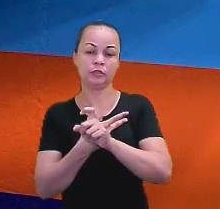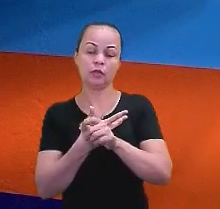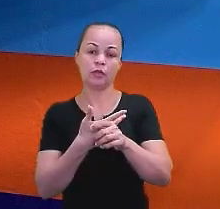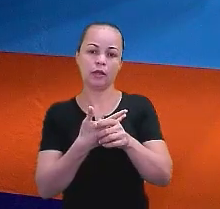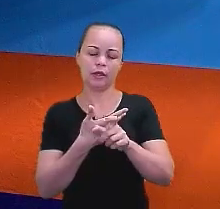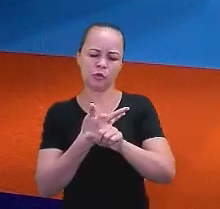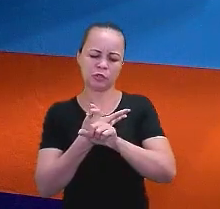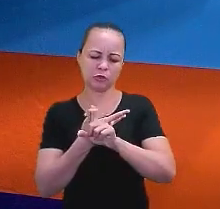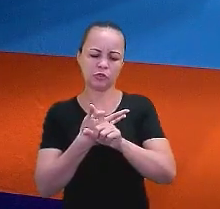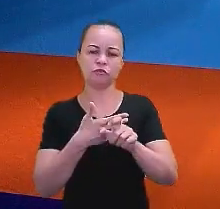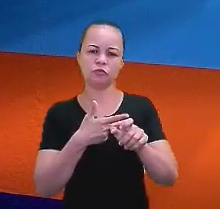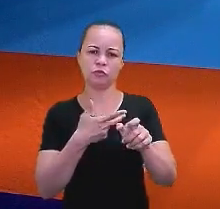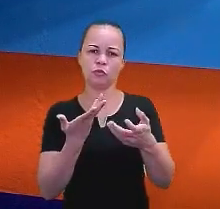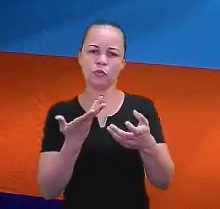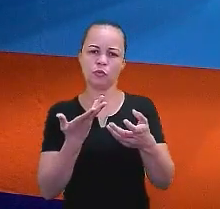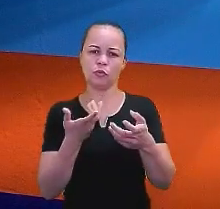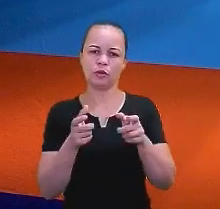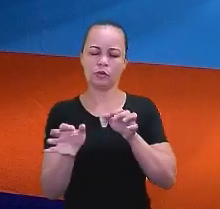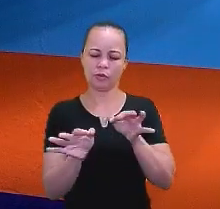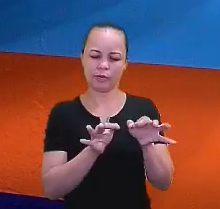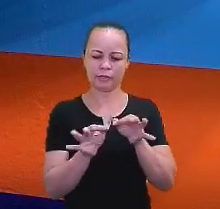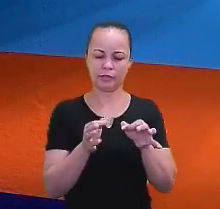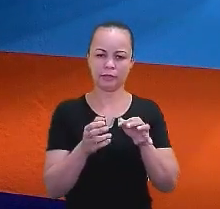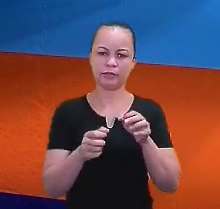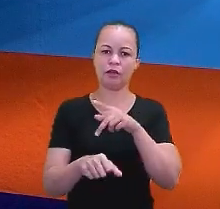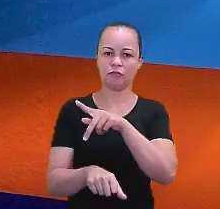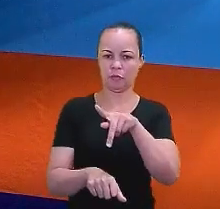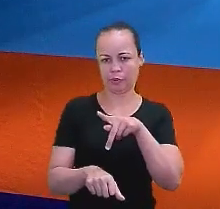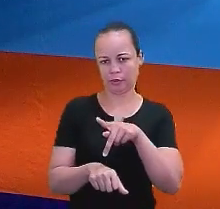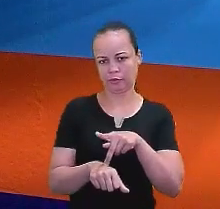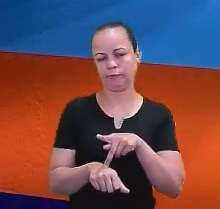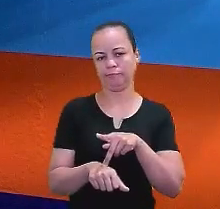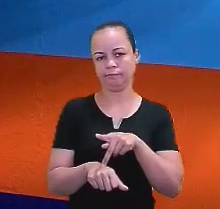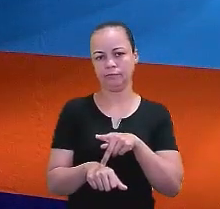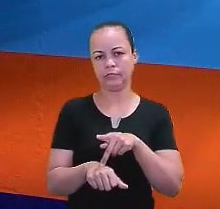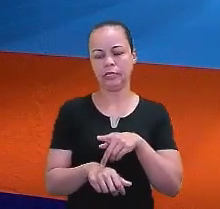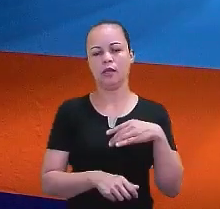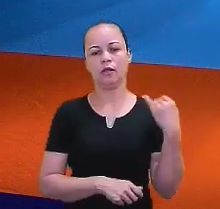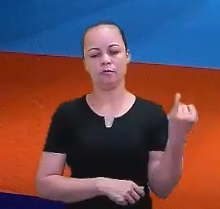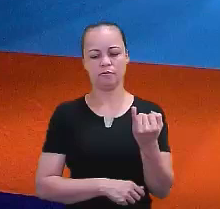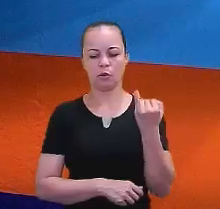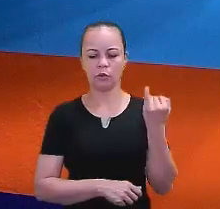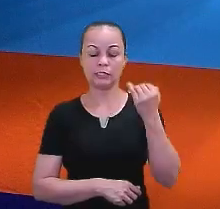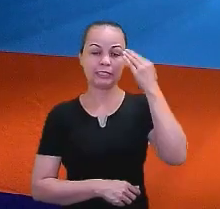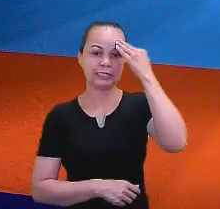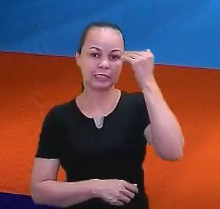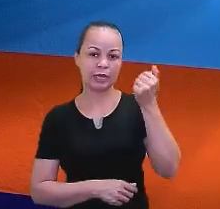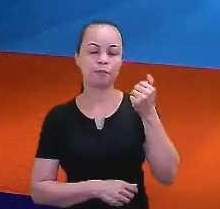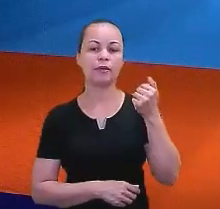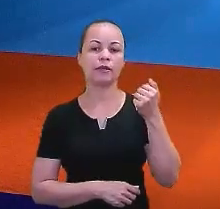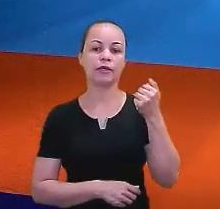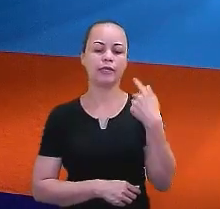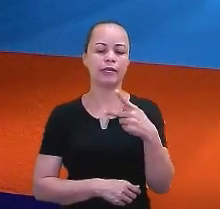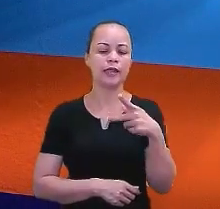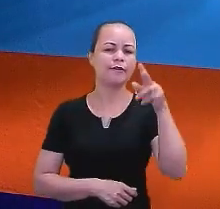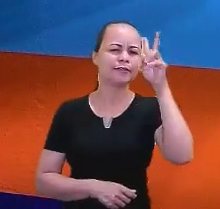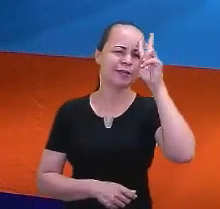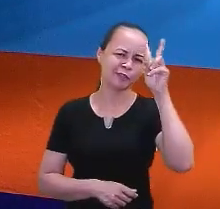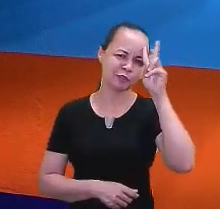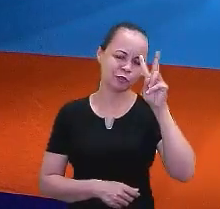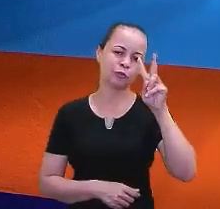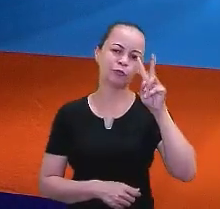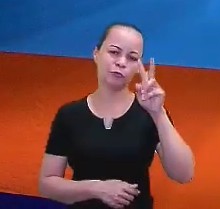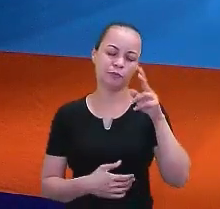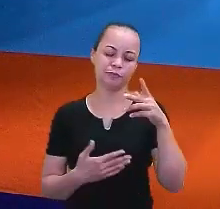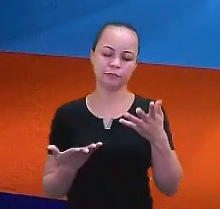organizava politicamente o país. Então, é importante sabermos que a história é isso. Para